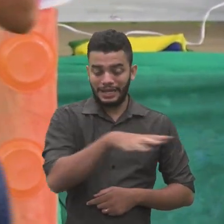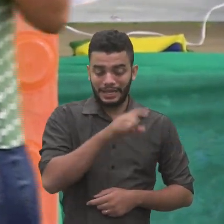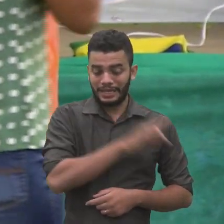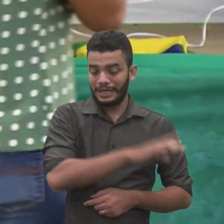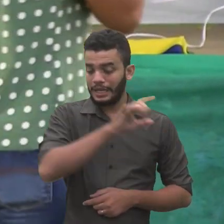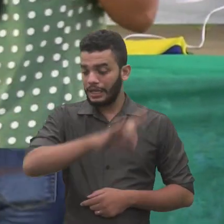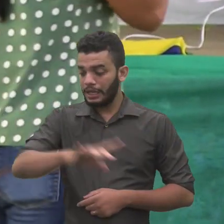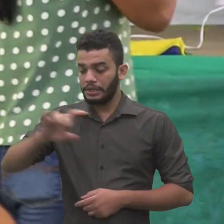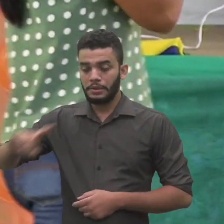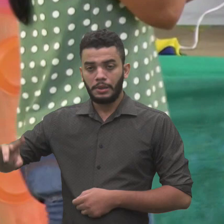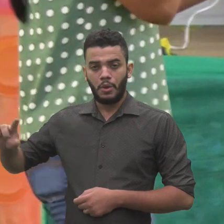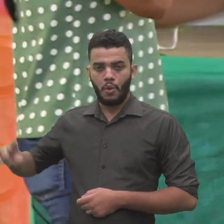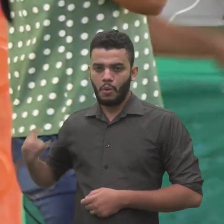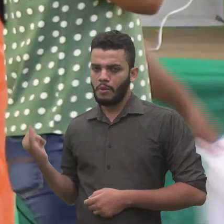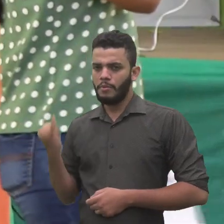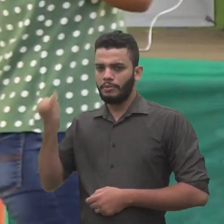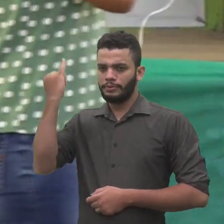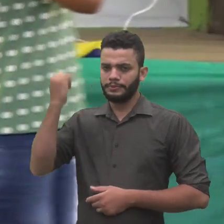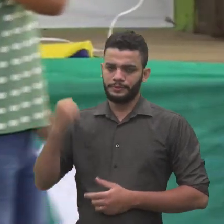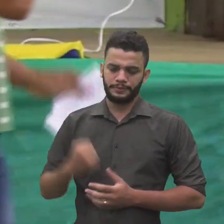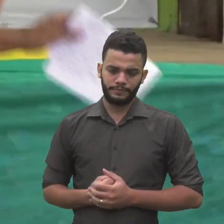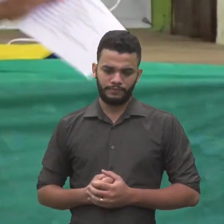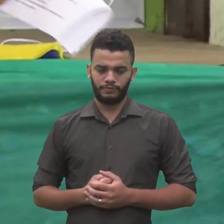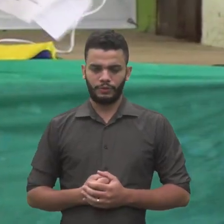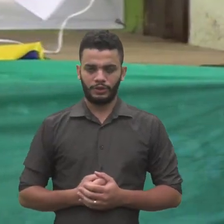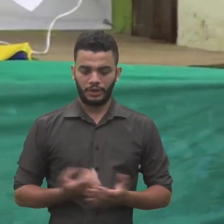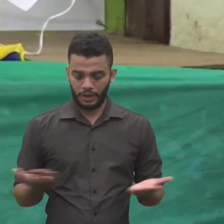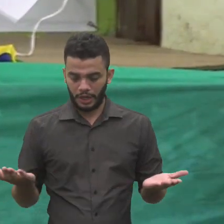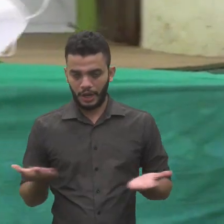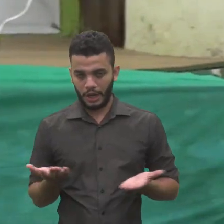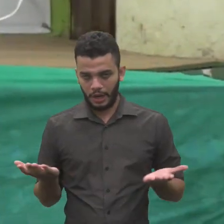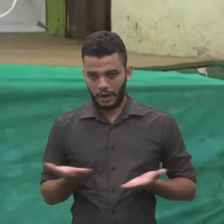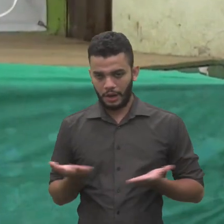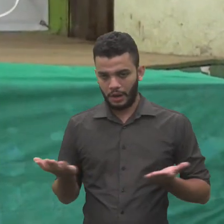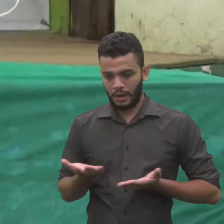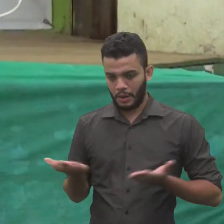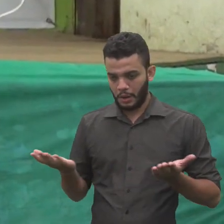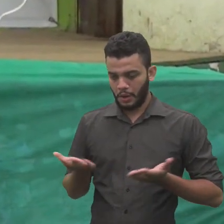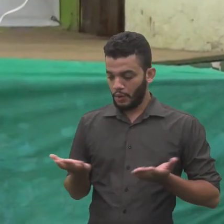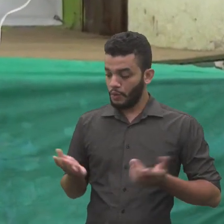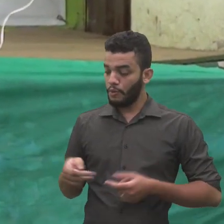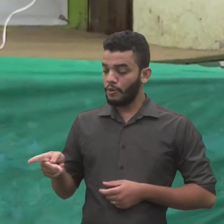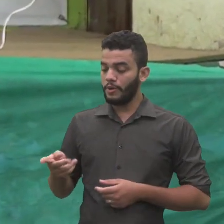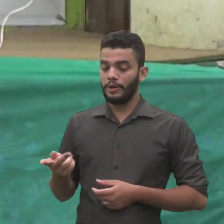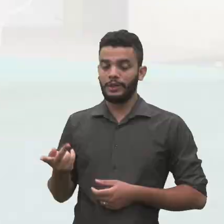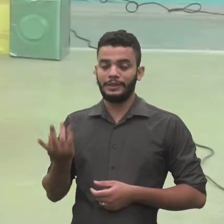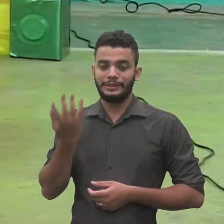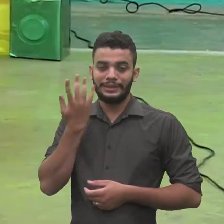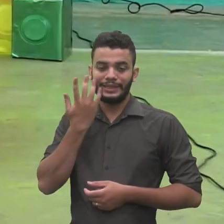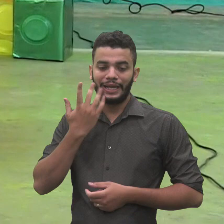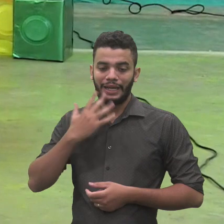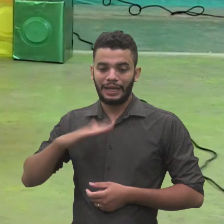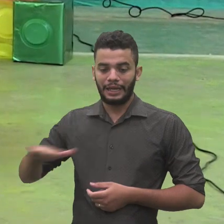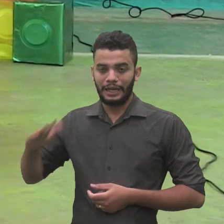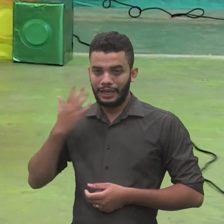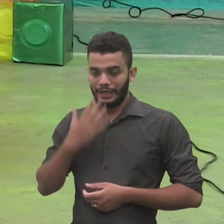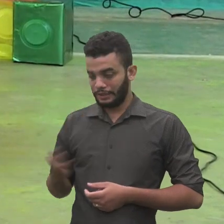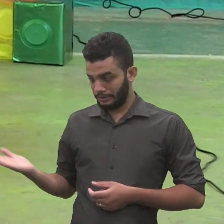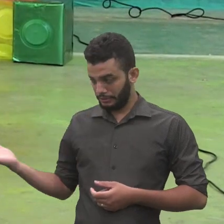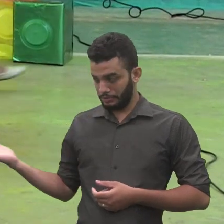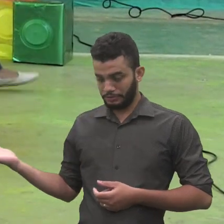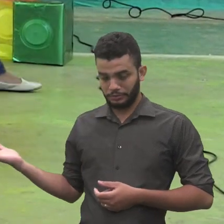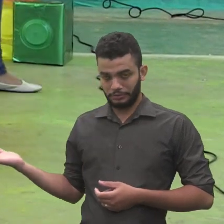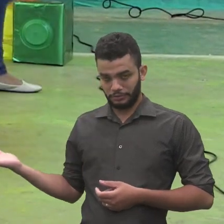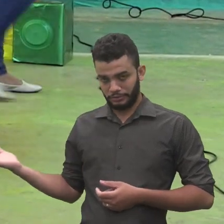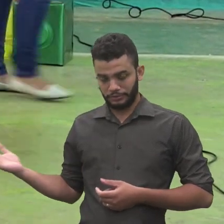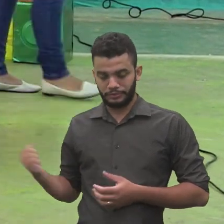Cauã e Marcos Vinícius, elas irão representar os ASPs da nossa escola. Isso aí.